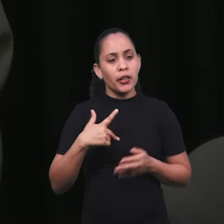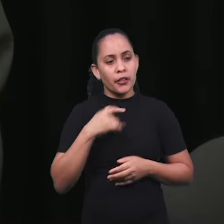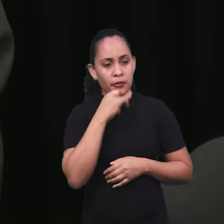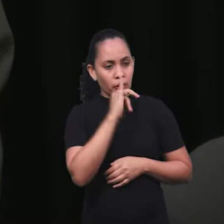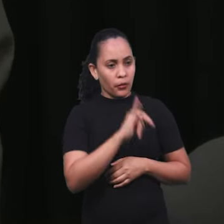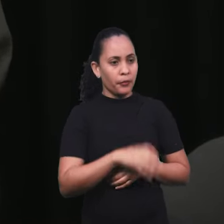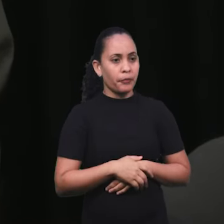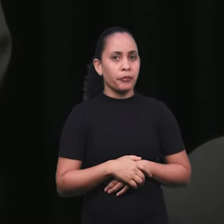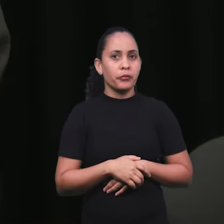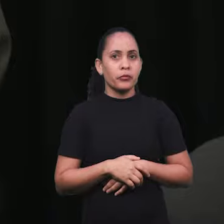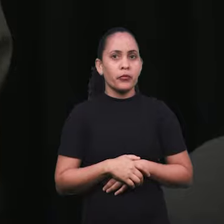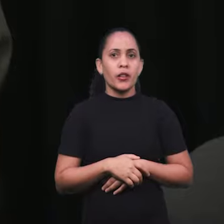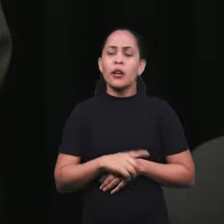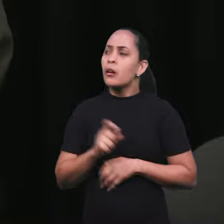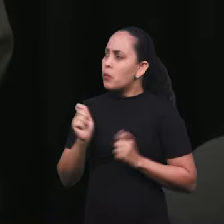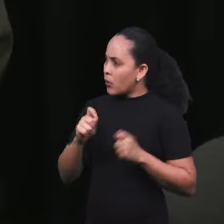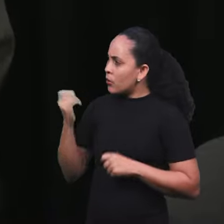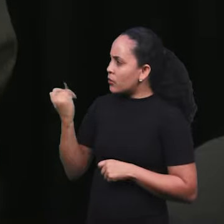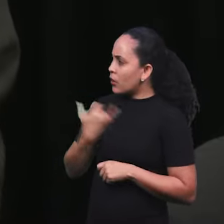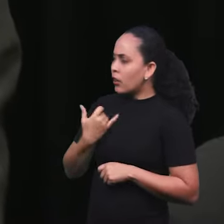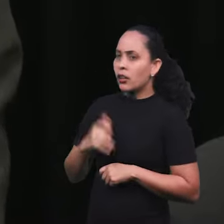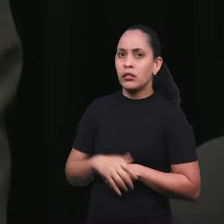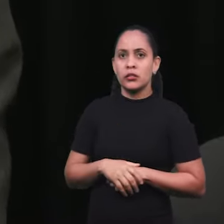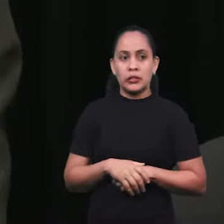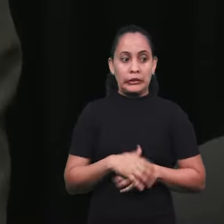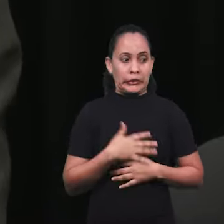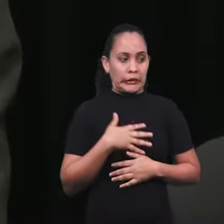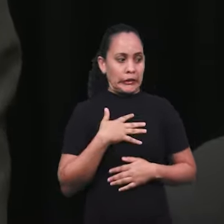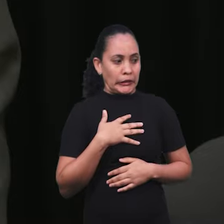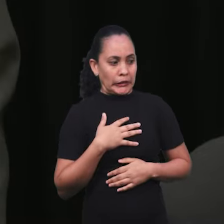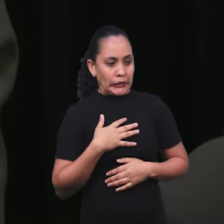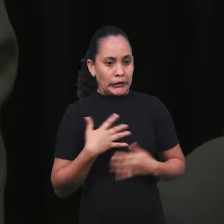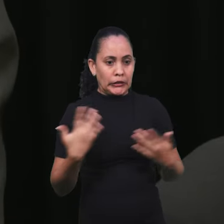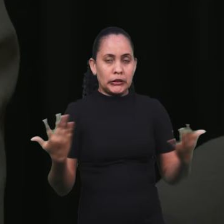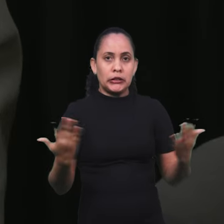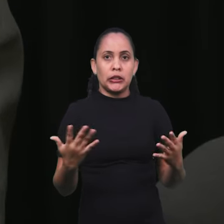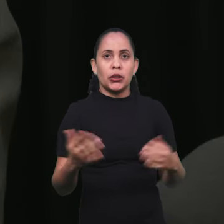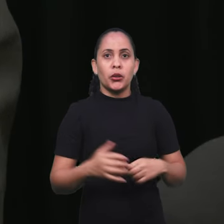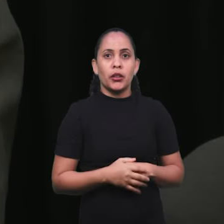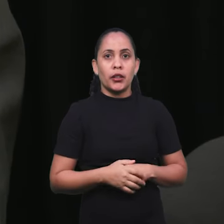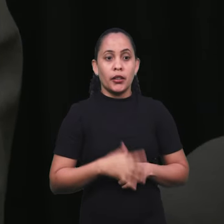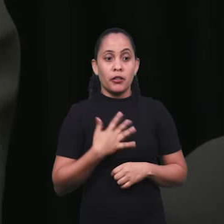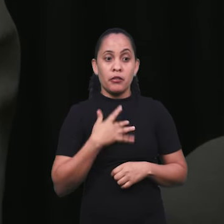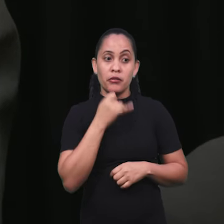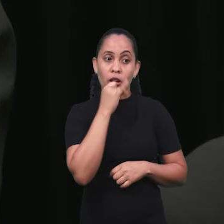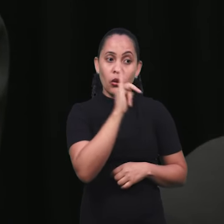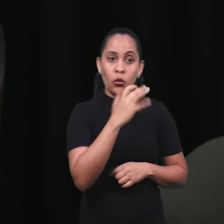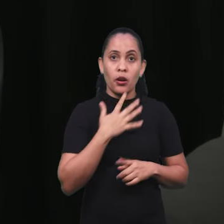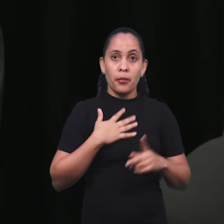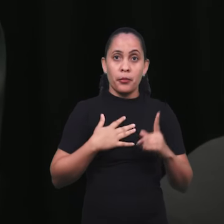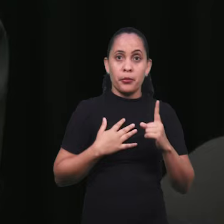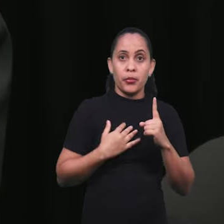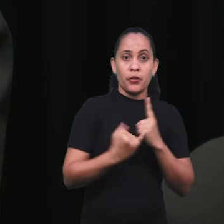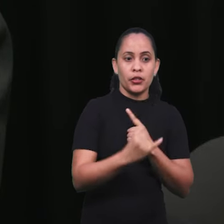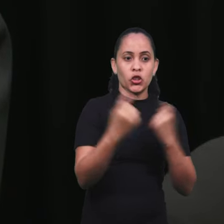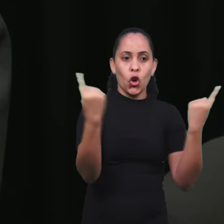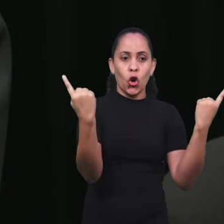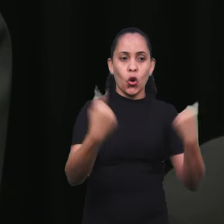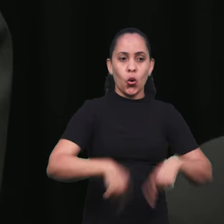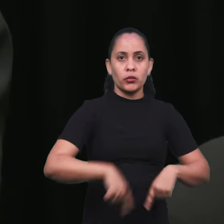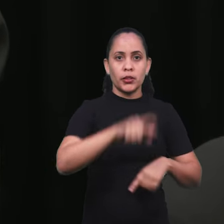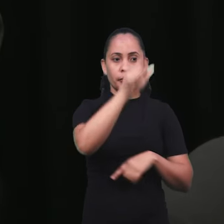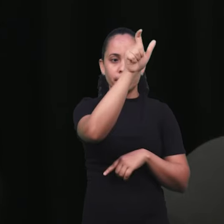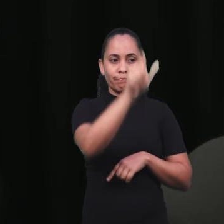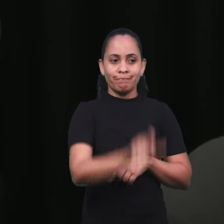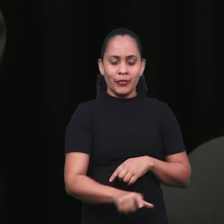olha, pela manhã, fala porque o Senhor falou, pode falar. Ele deve ter ficado numa dificuldade muito grande, porque ele entregou uma